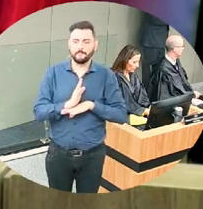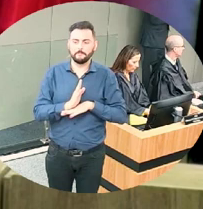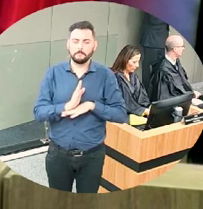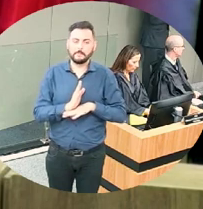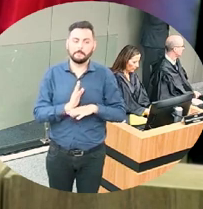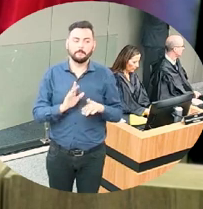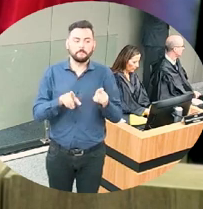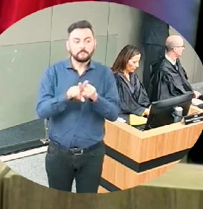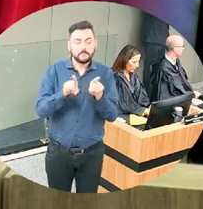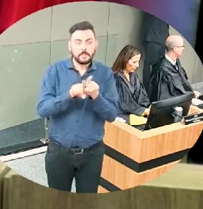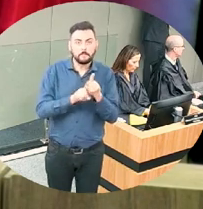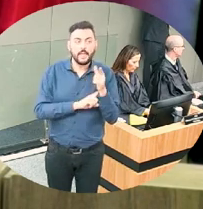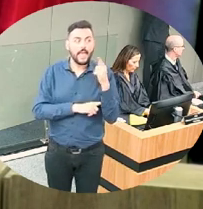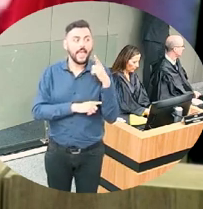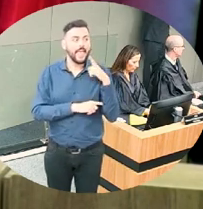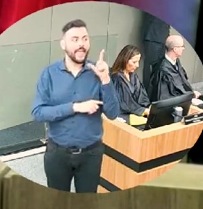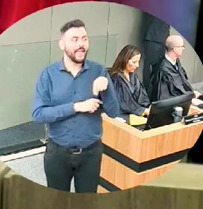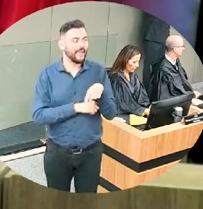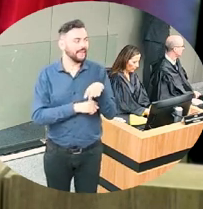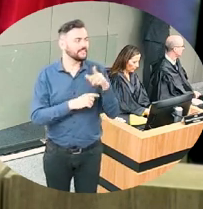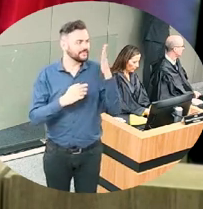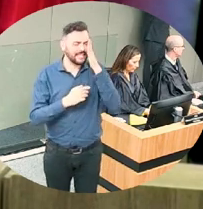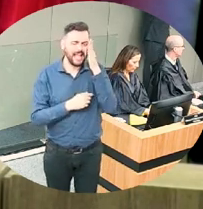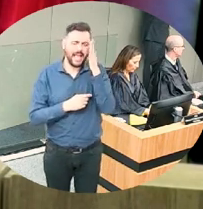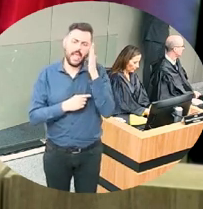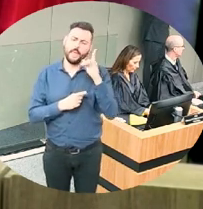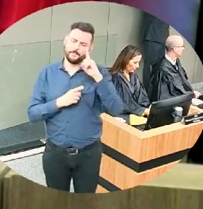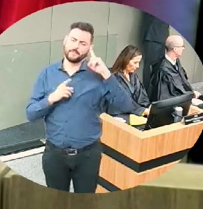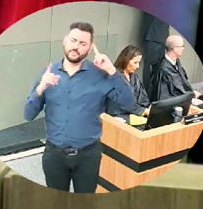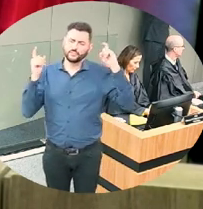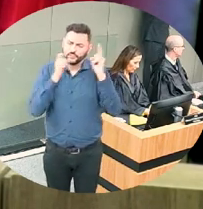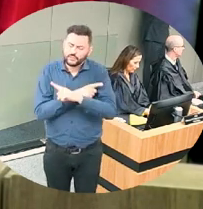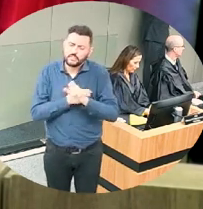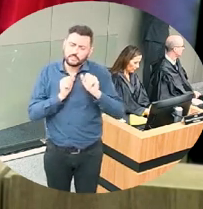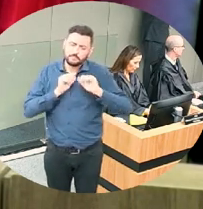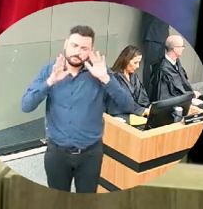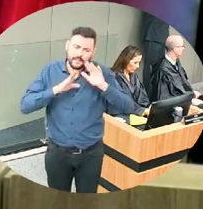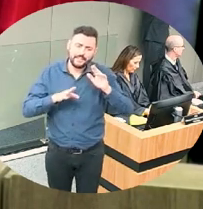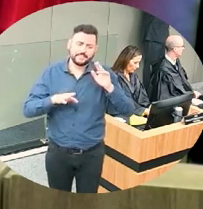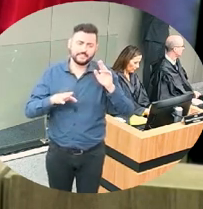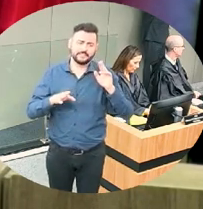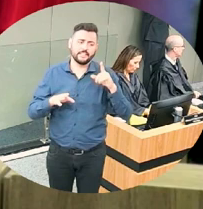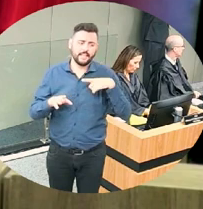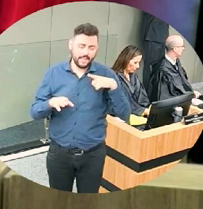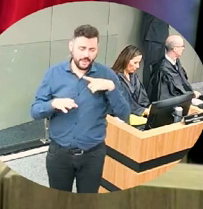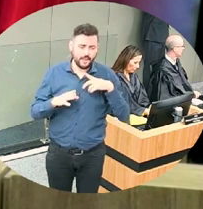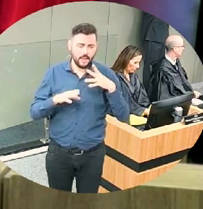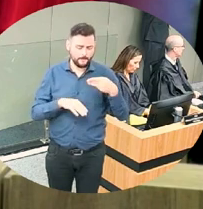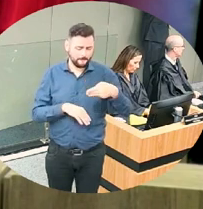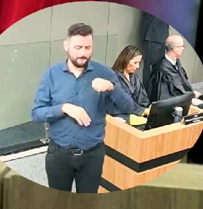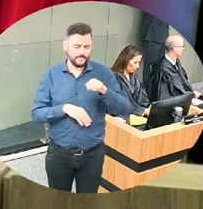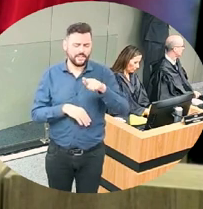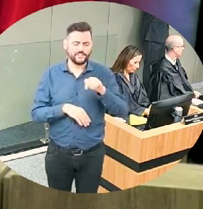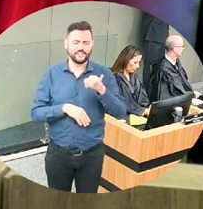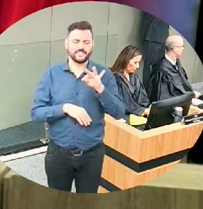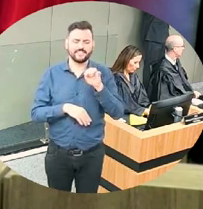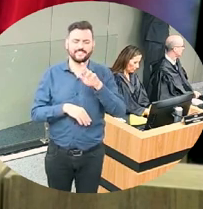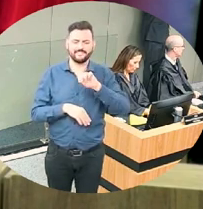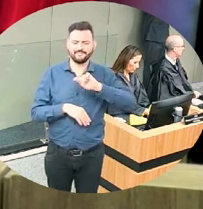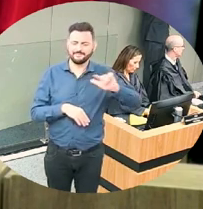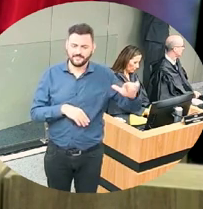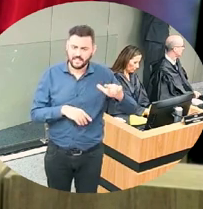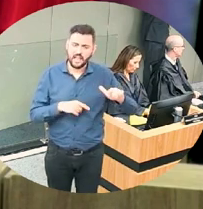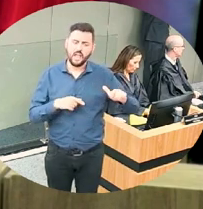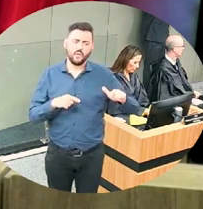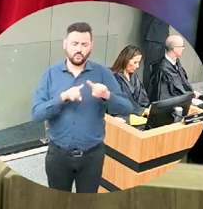excelências enfrentarão certamente muito maior são as qualidades da magistratura e do corpo de servidores e servidoras da Justiça do